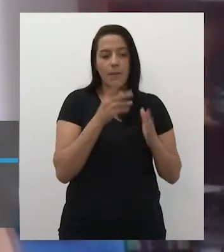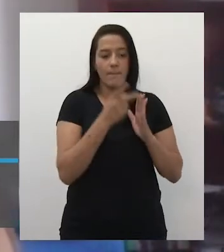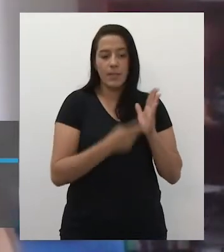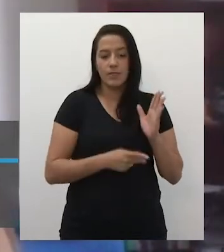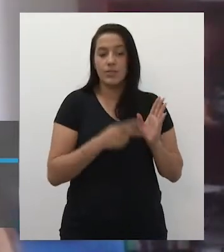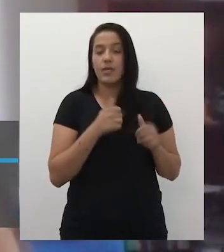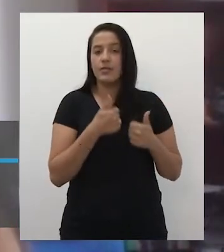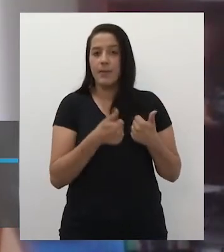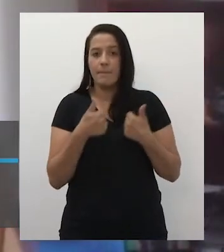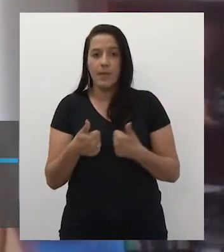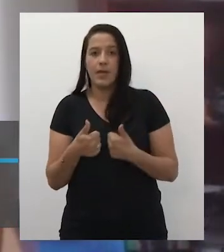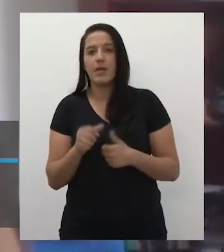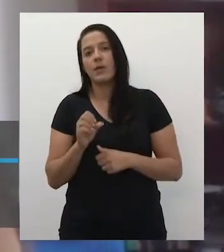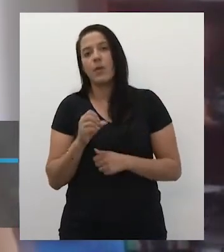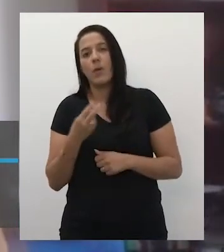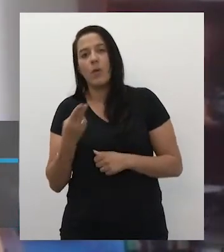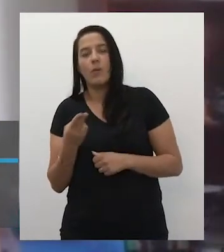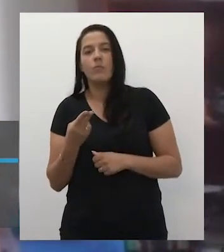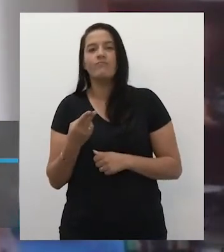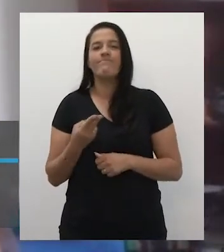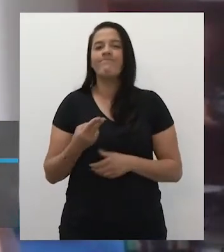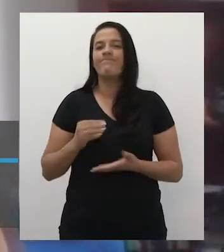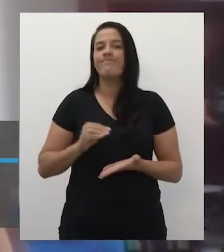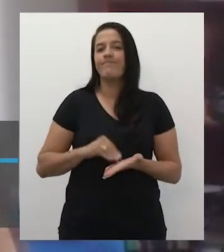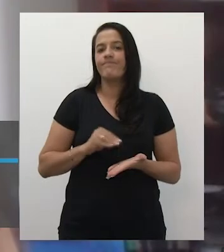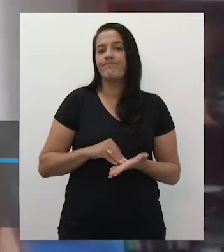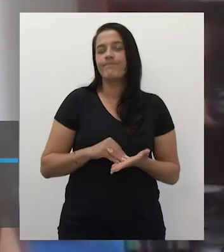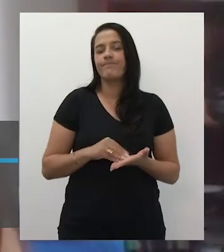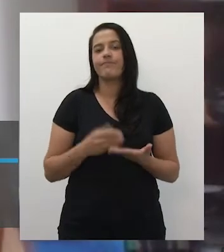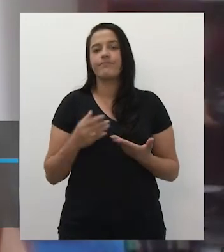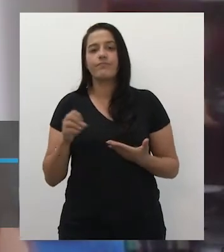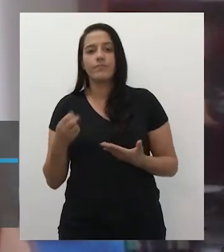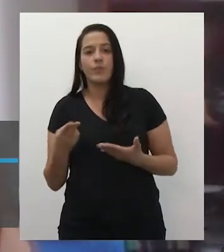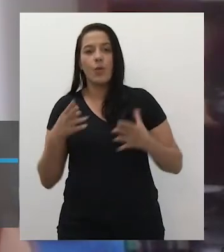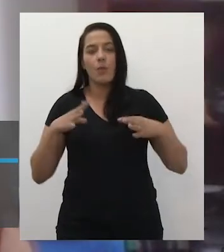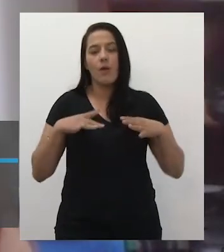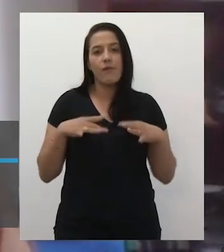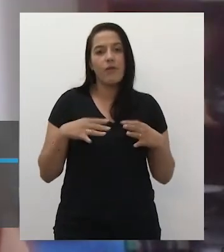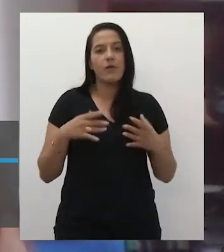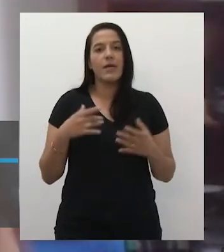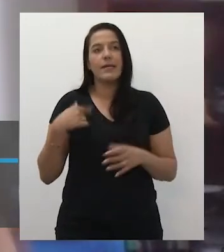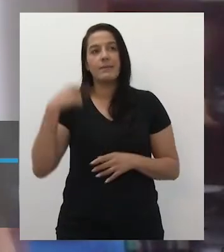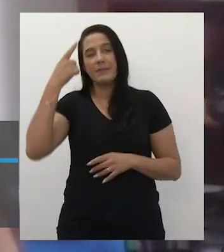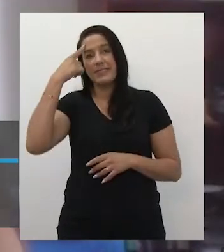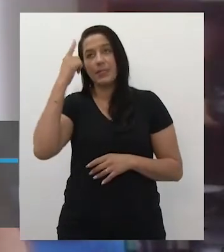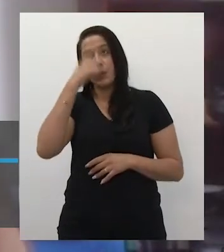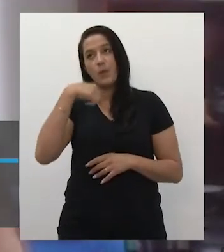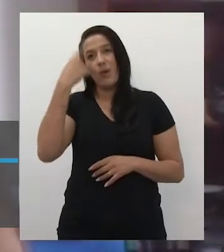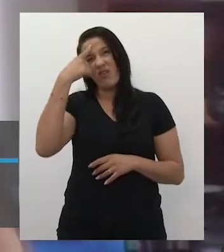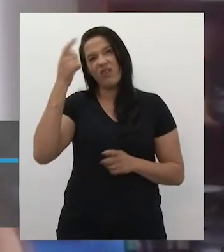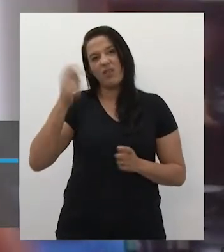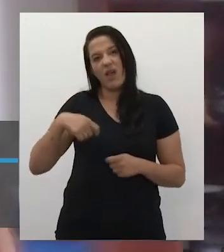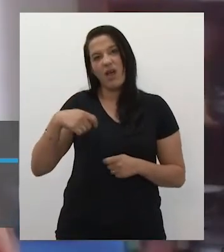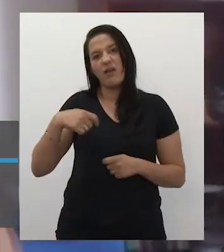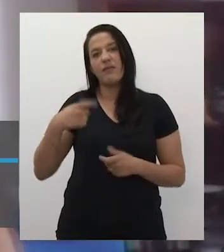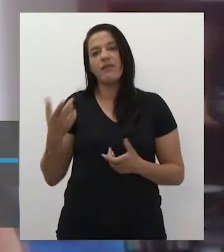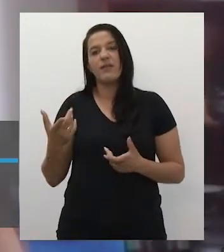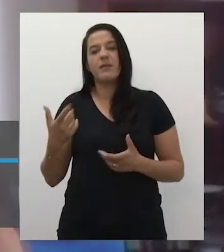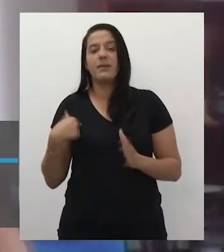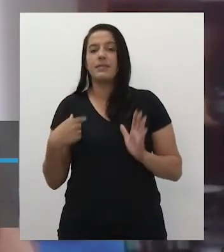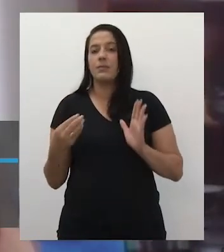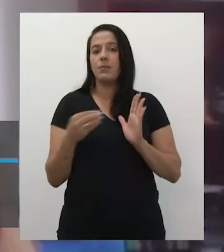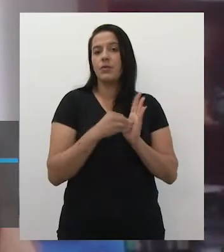no final do período ali que eu estava planejando terminar aquela atividade, é legal eu saber o que deu certo. Então, o que eu fiz